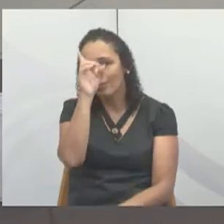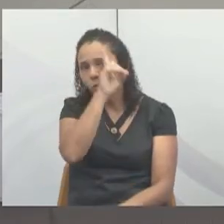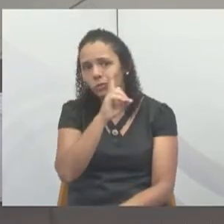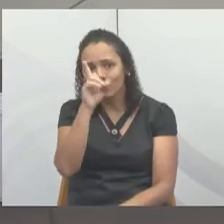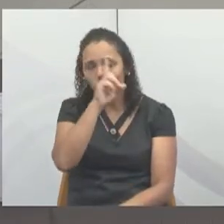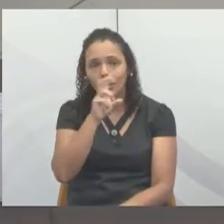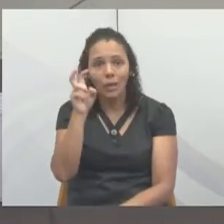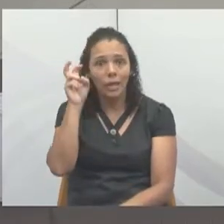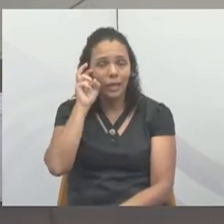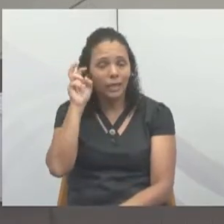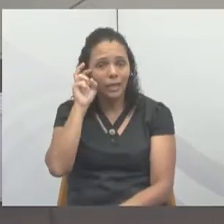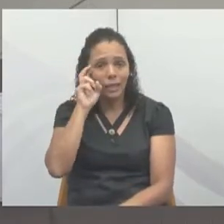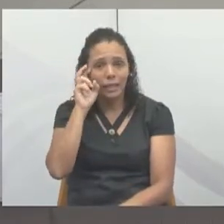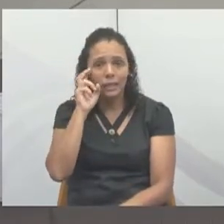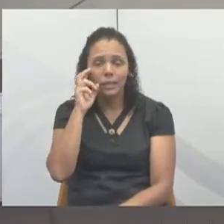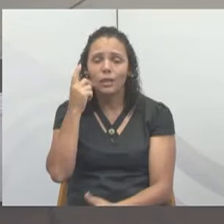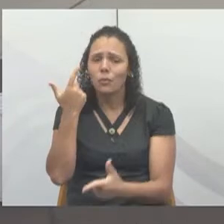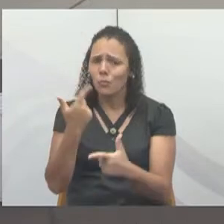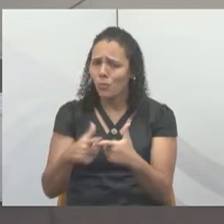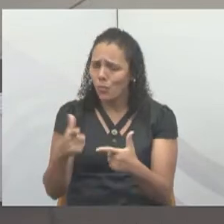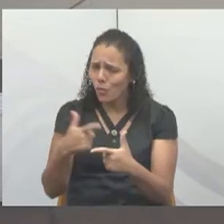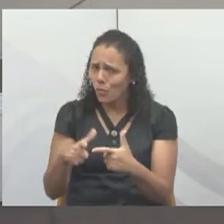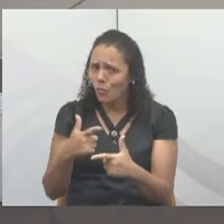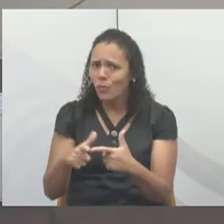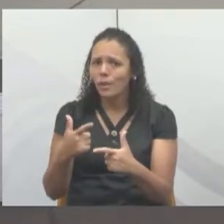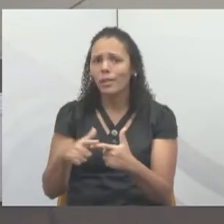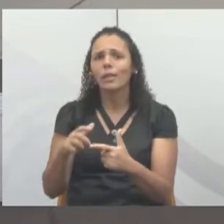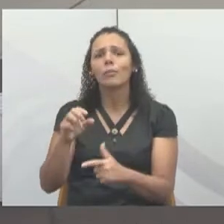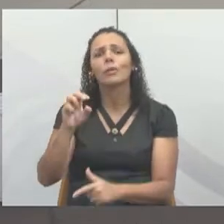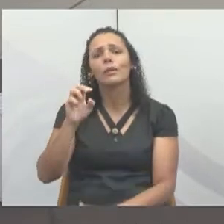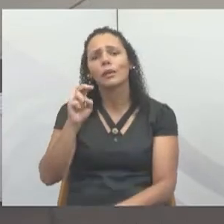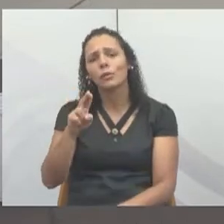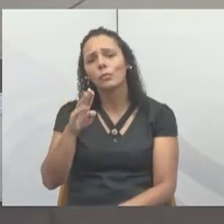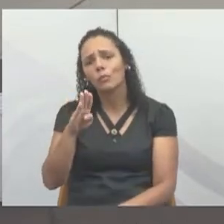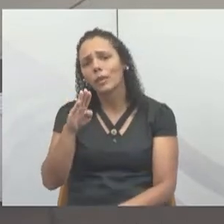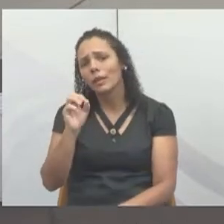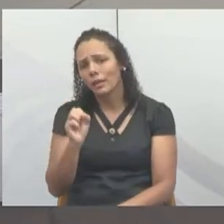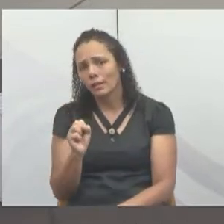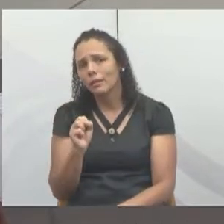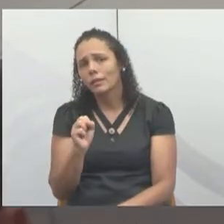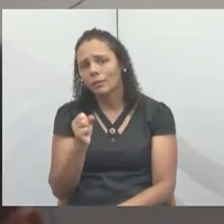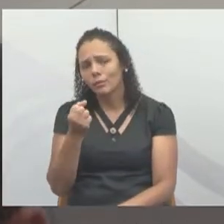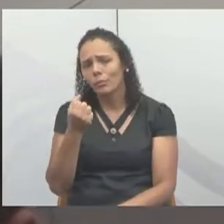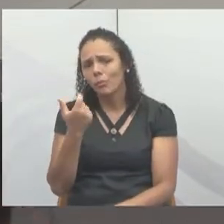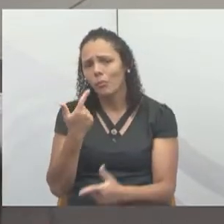problema seríssimo lá naquele posto médico do Parque Meia Lua.